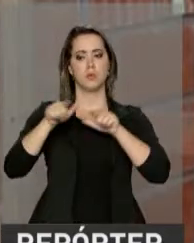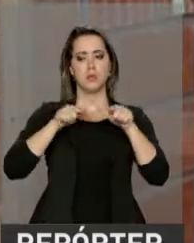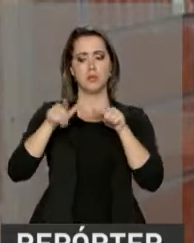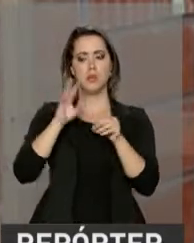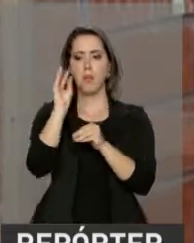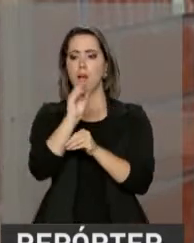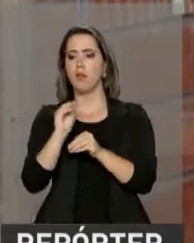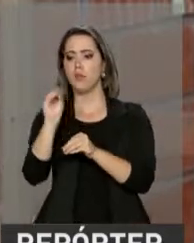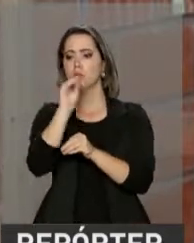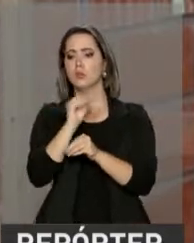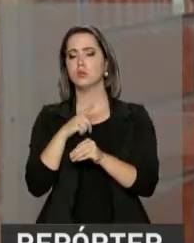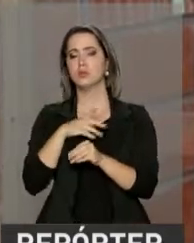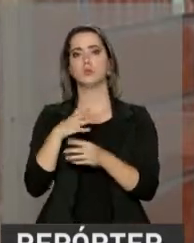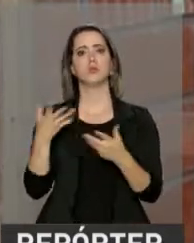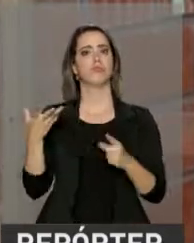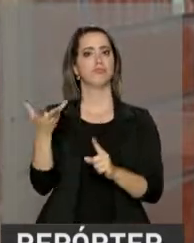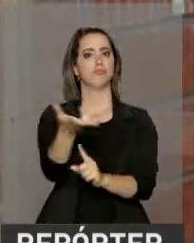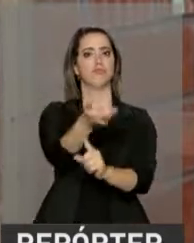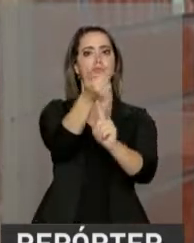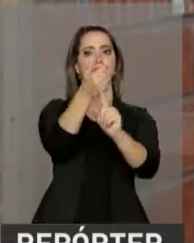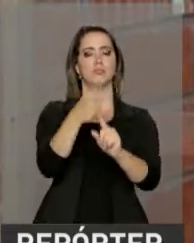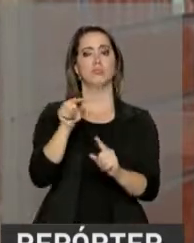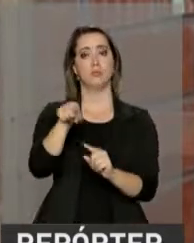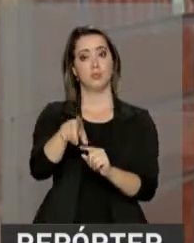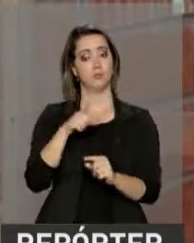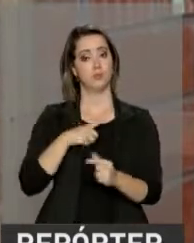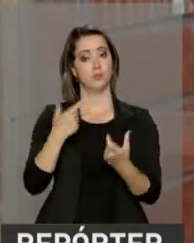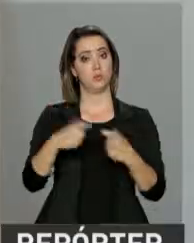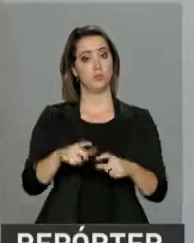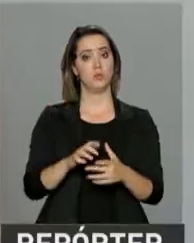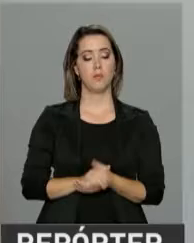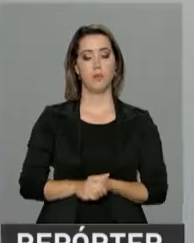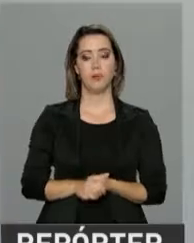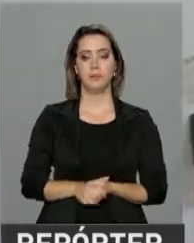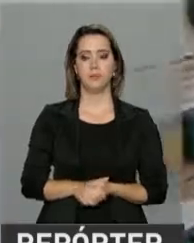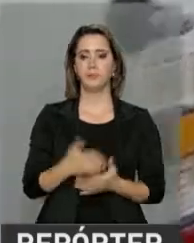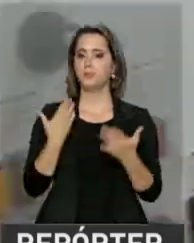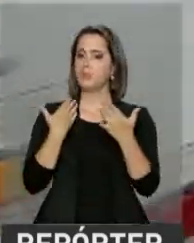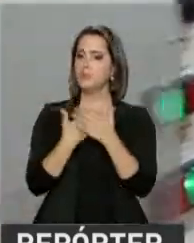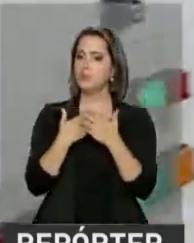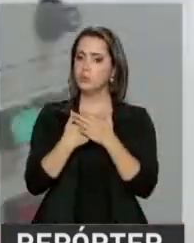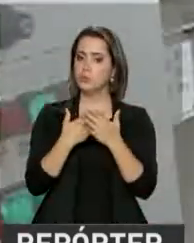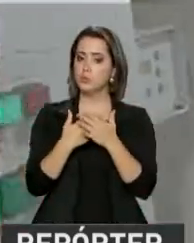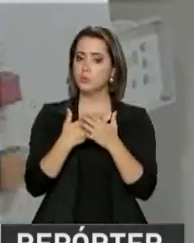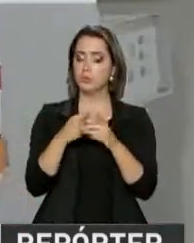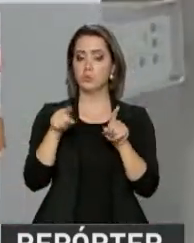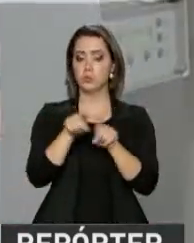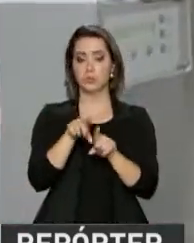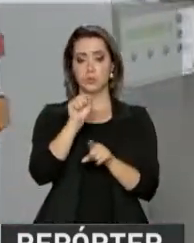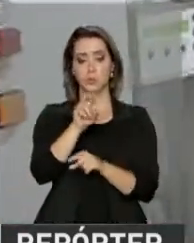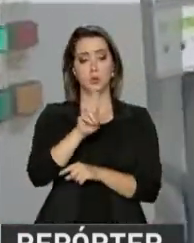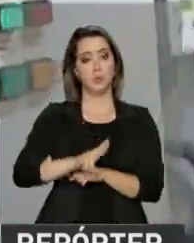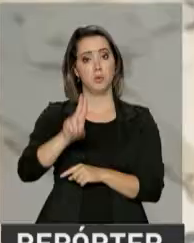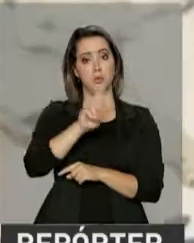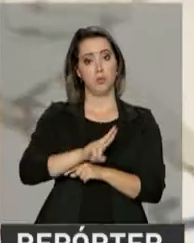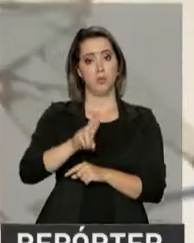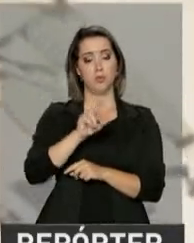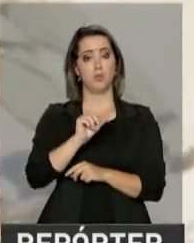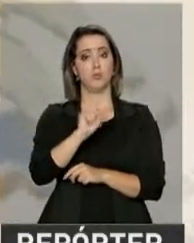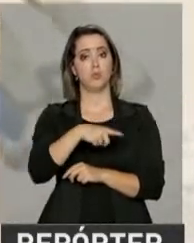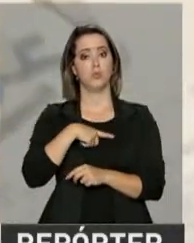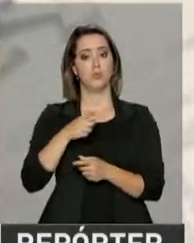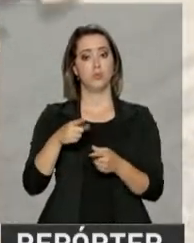transformação de obras de arte vencer vencer os 200 estudos para o uso do irradiador no tratamento de obras de arte